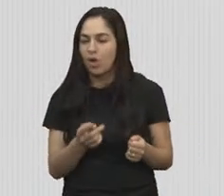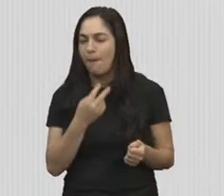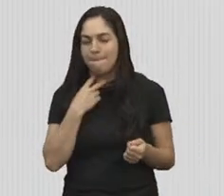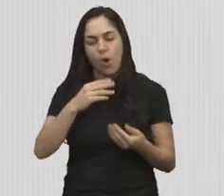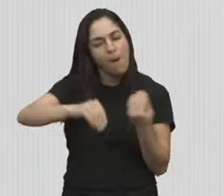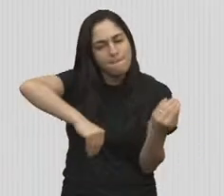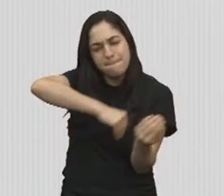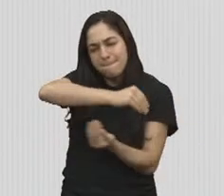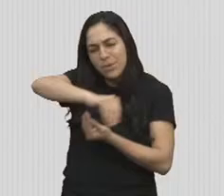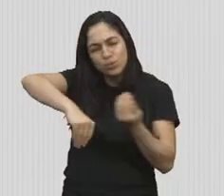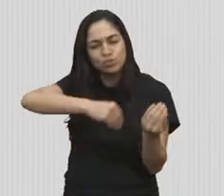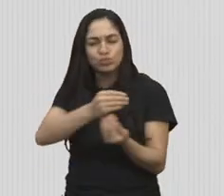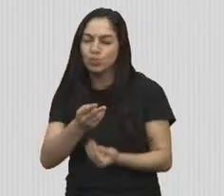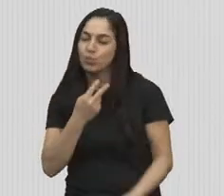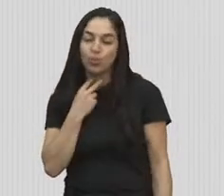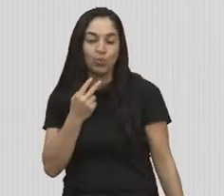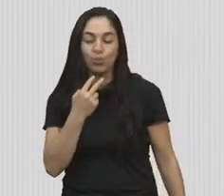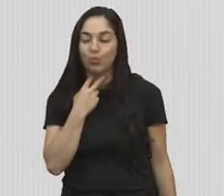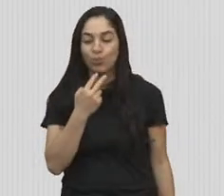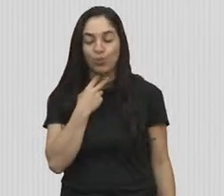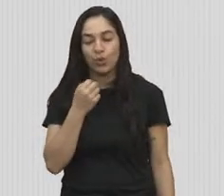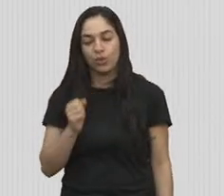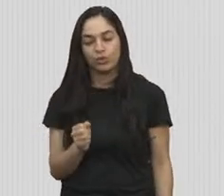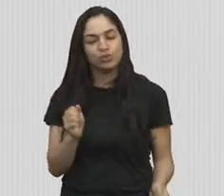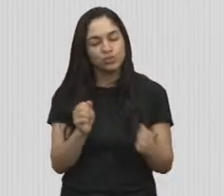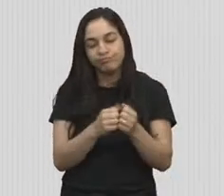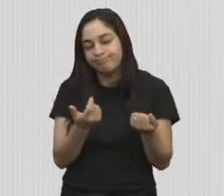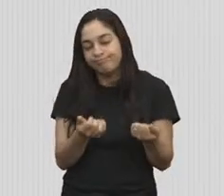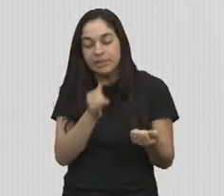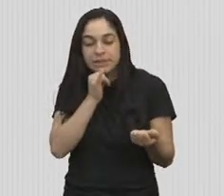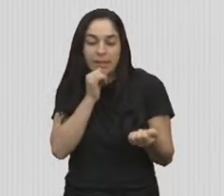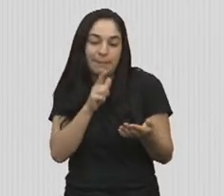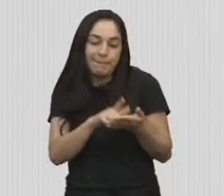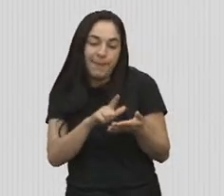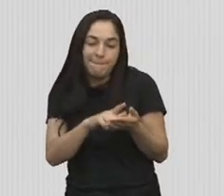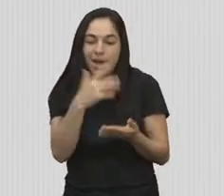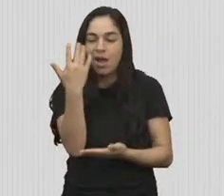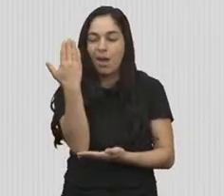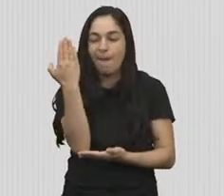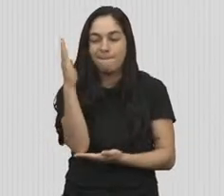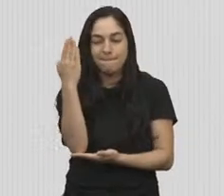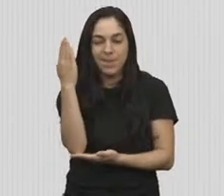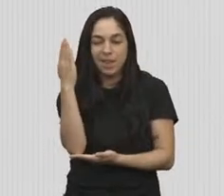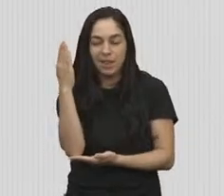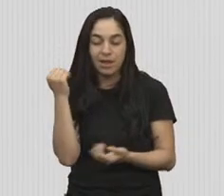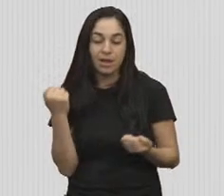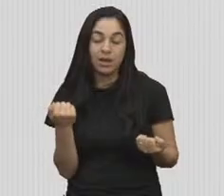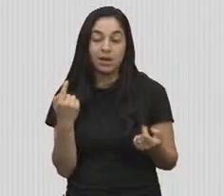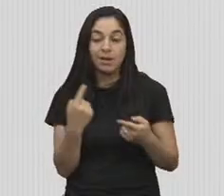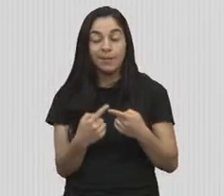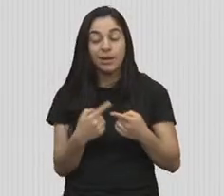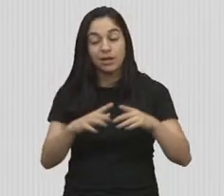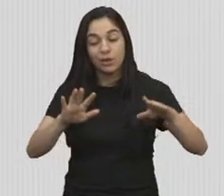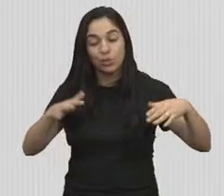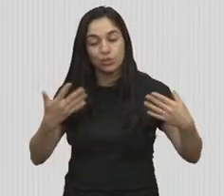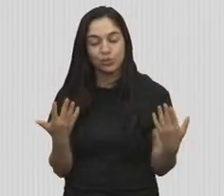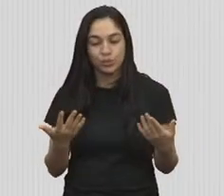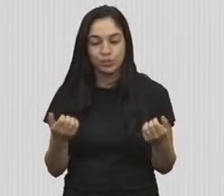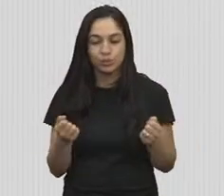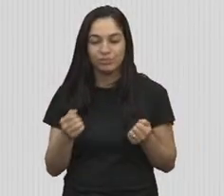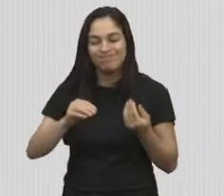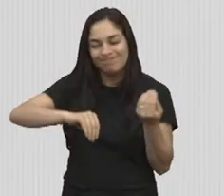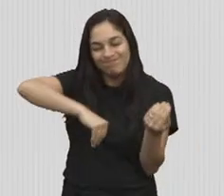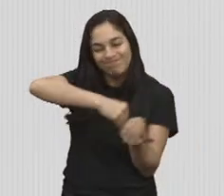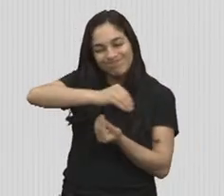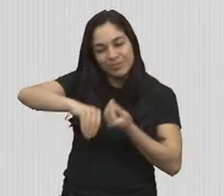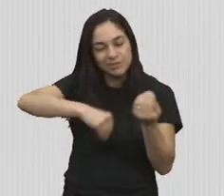resíduo misturado com papel, madeira e tudo mais, porque quando ele vai muito